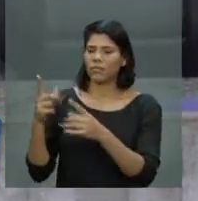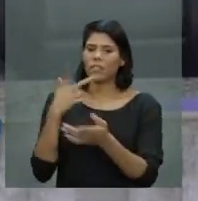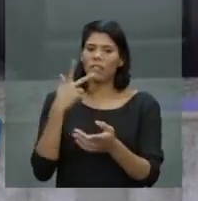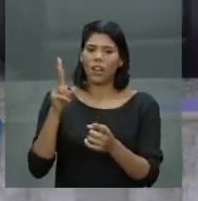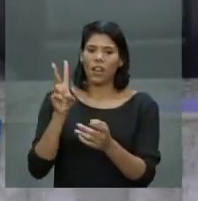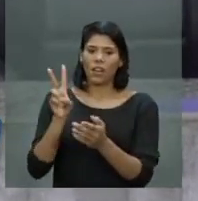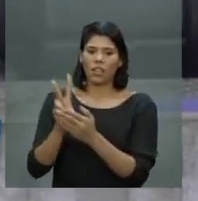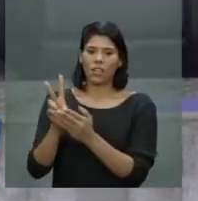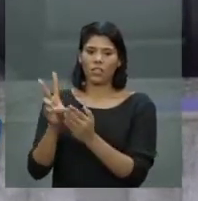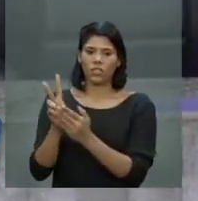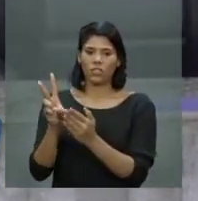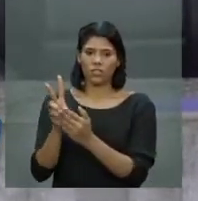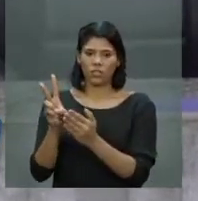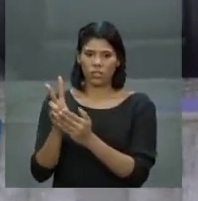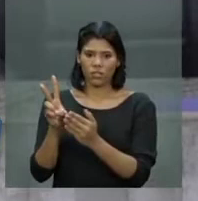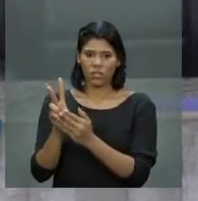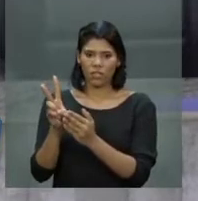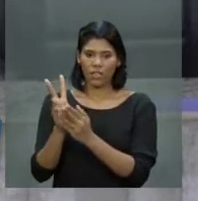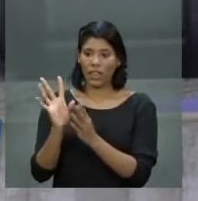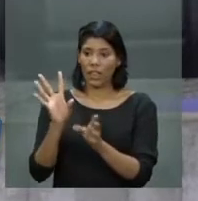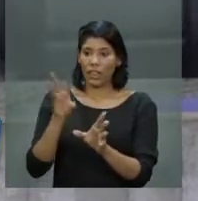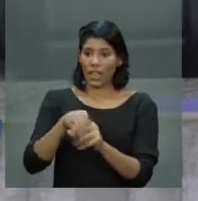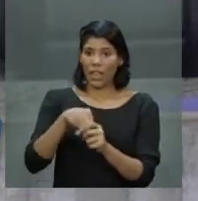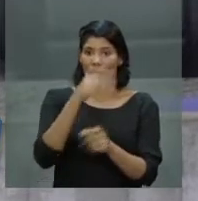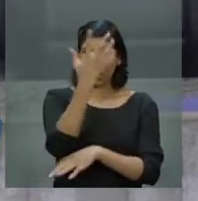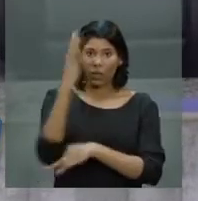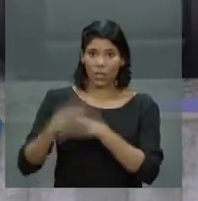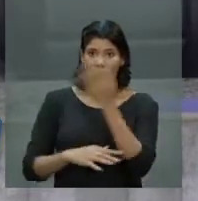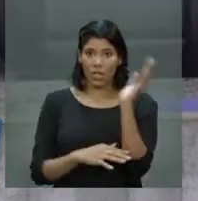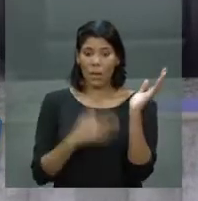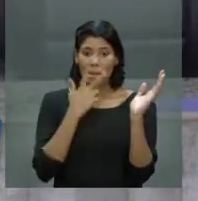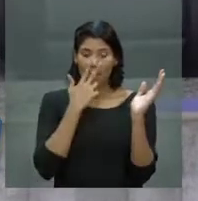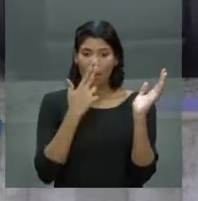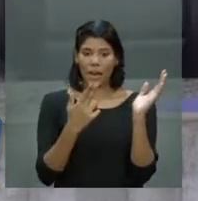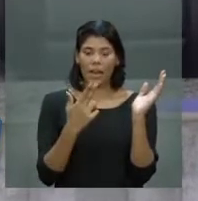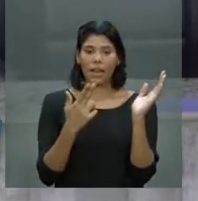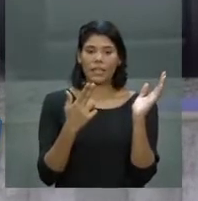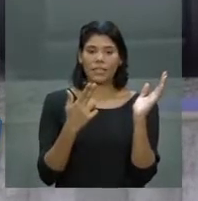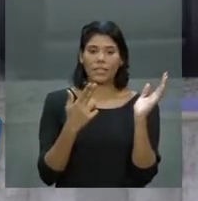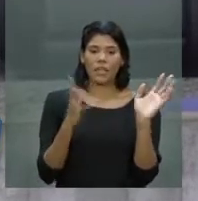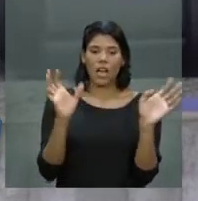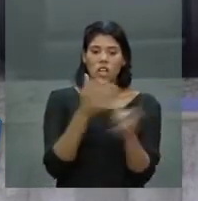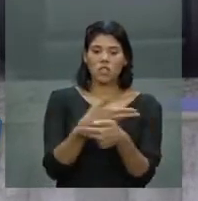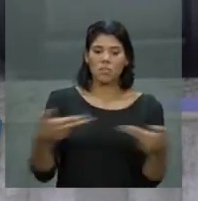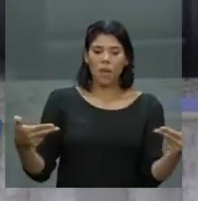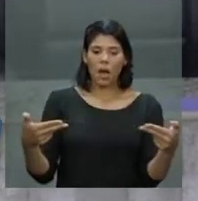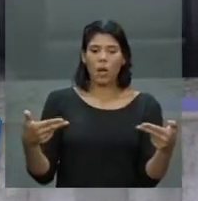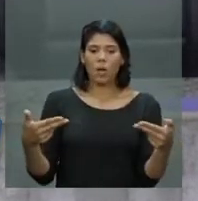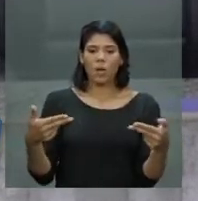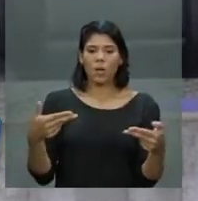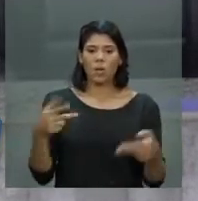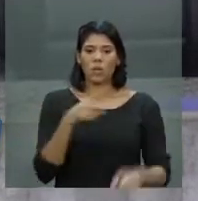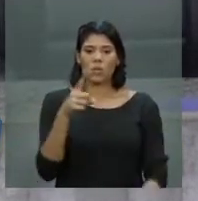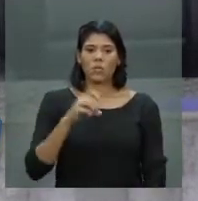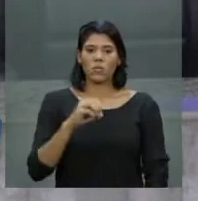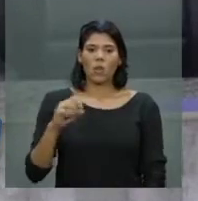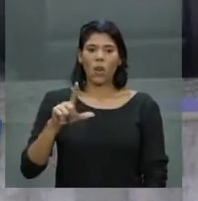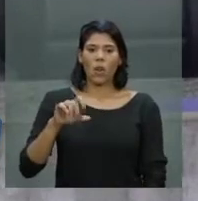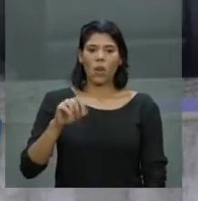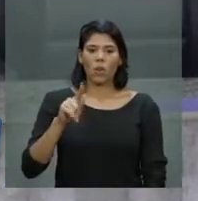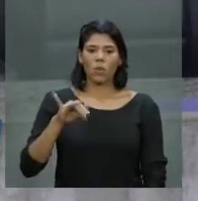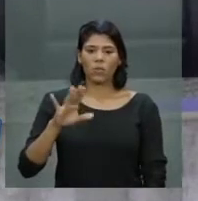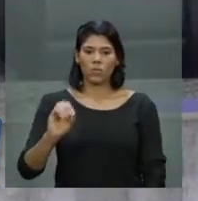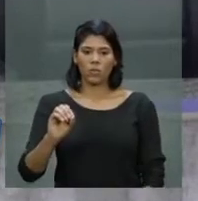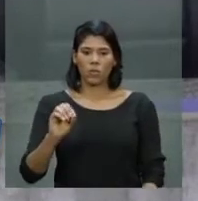reserva, é igual bicho num zoológico. Então, ele vem colocar que estudante faz balbúrdia, desrespeitar os